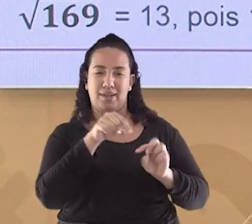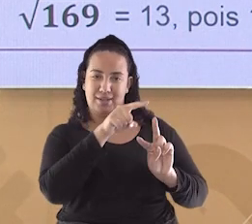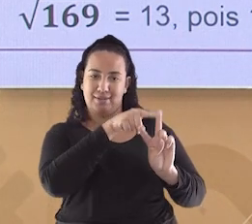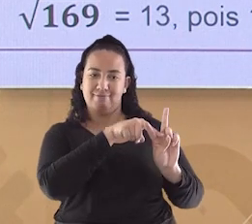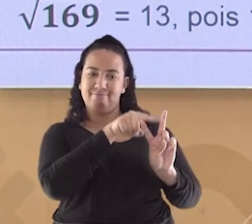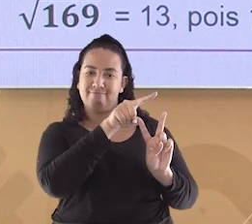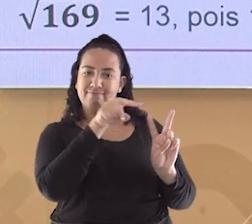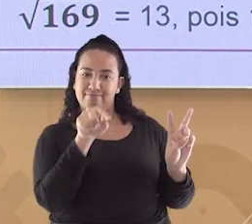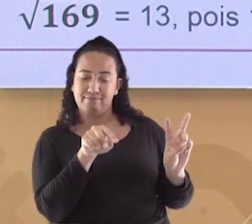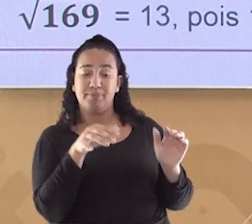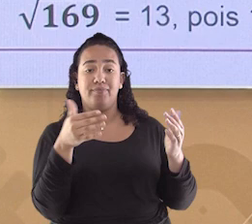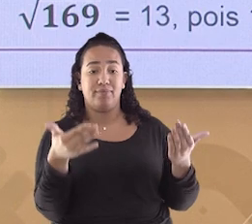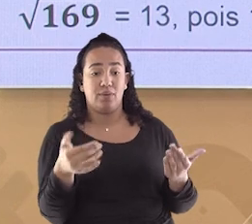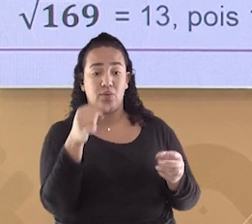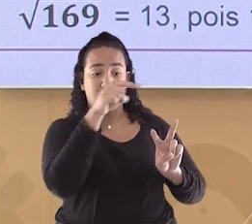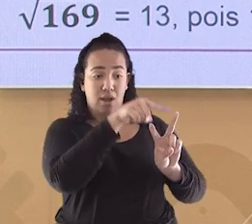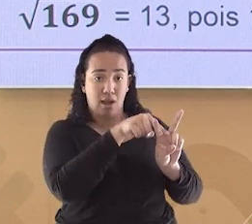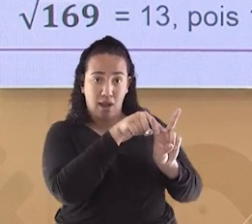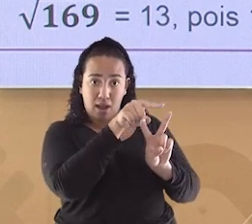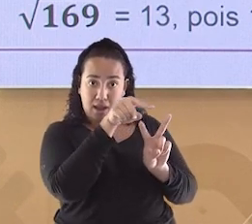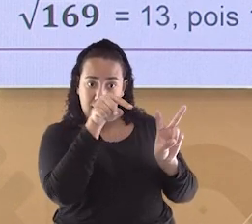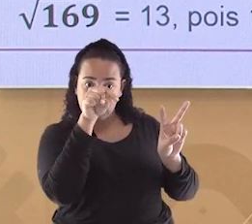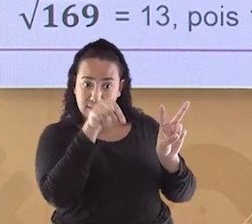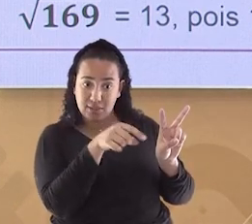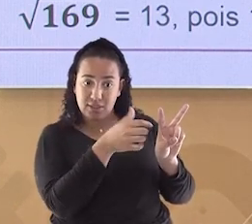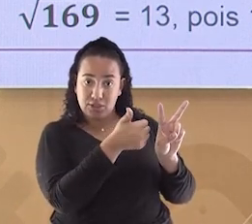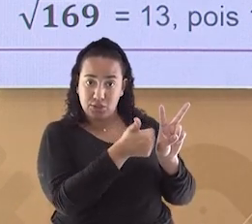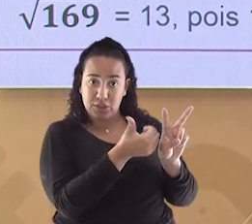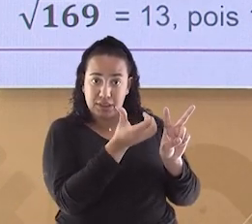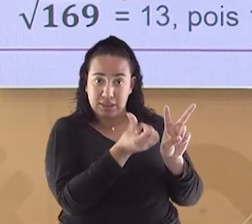169. Portanto, a raiz quadrada de